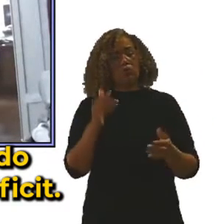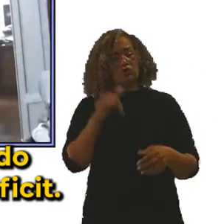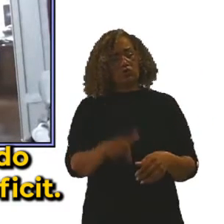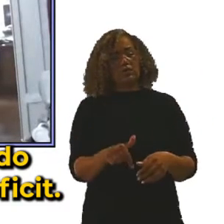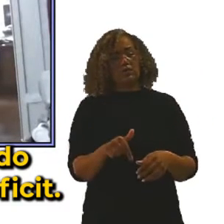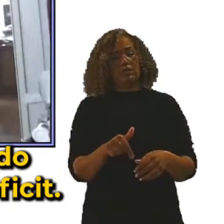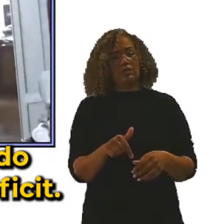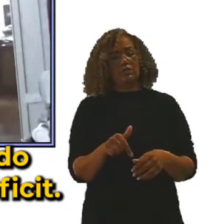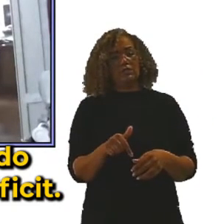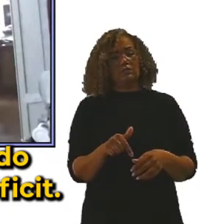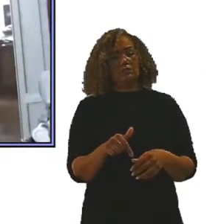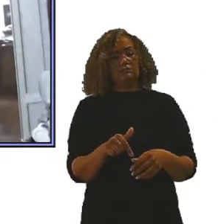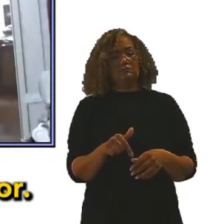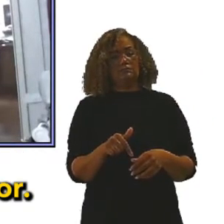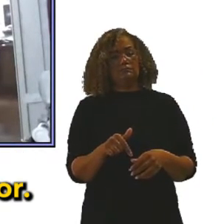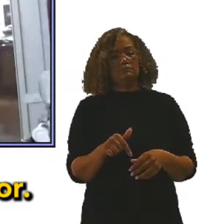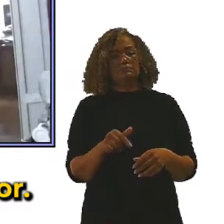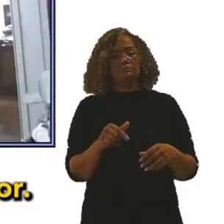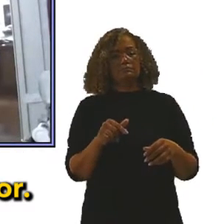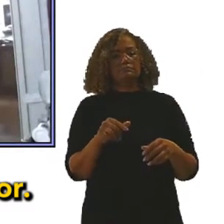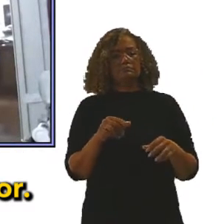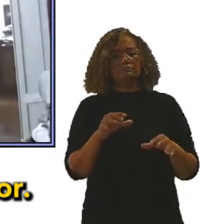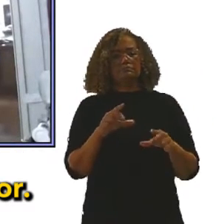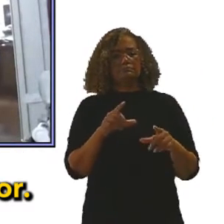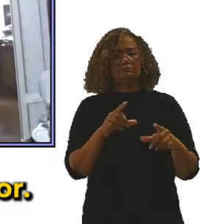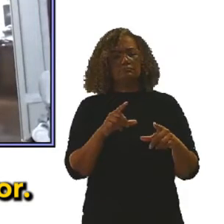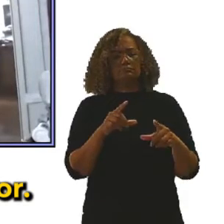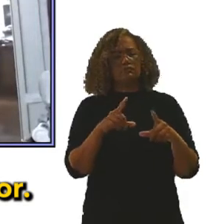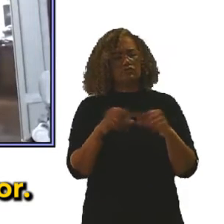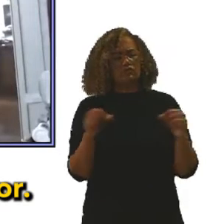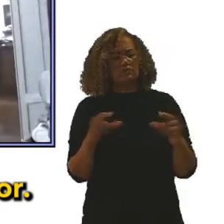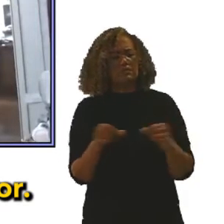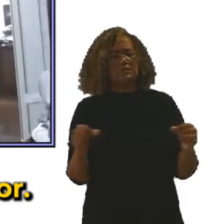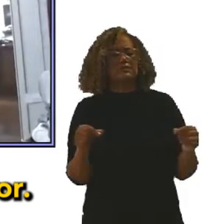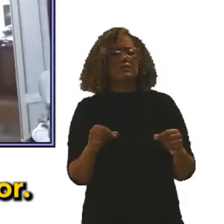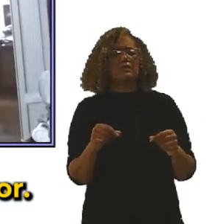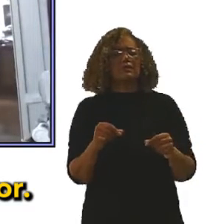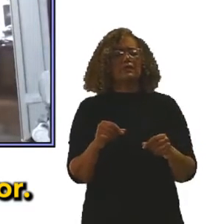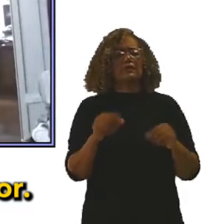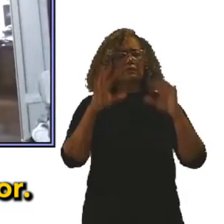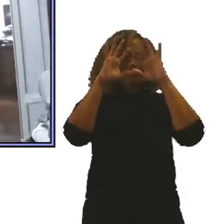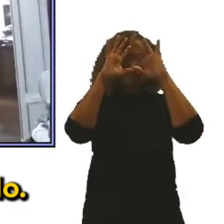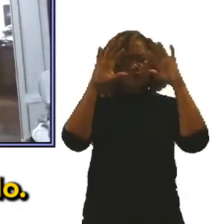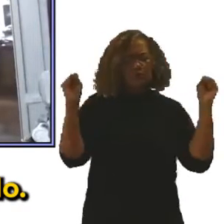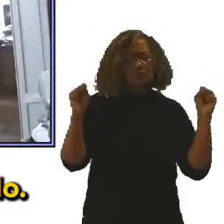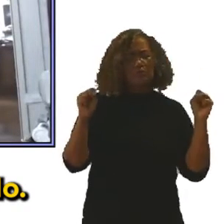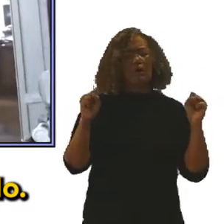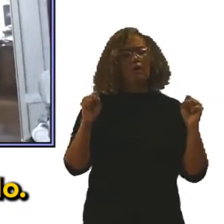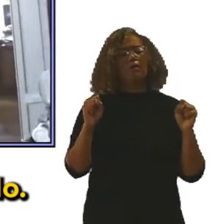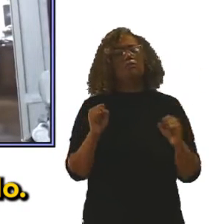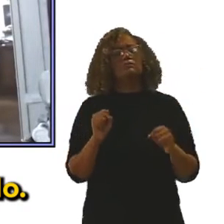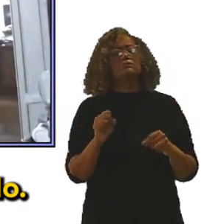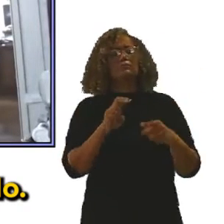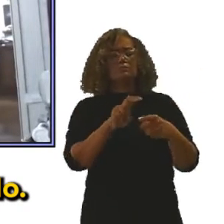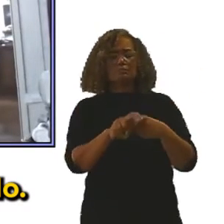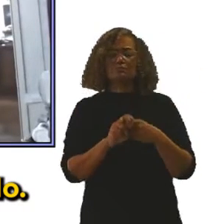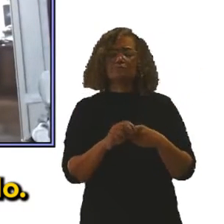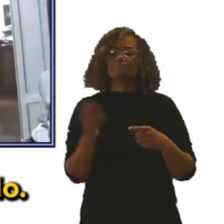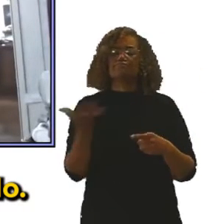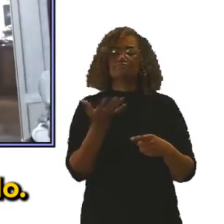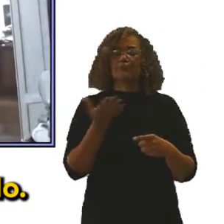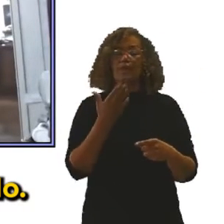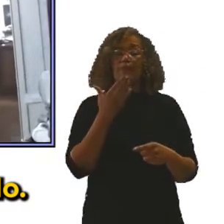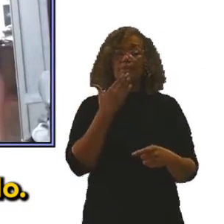no âmbito do DFT. Então, a roteirização efetiva, por favor, eu peço, então, que o